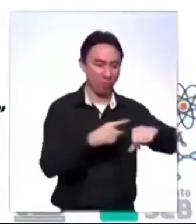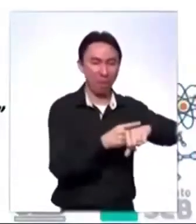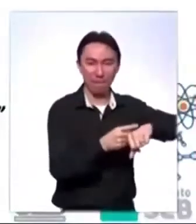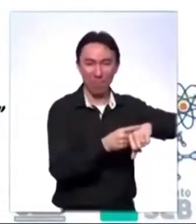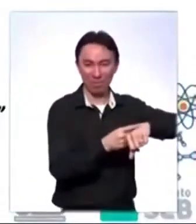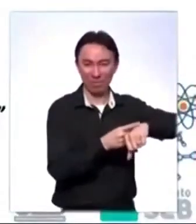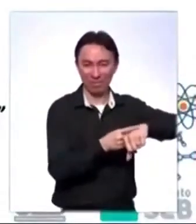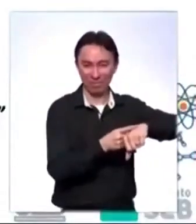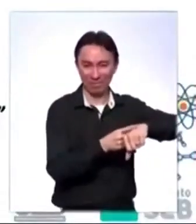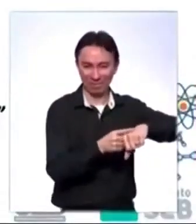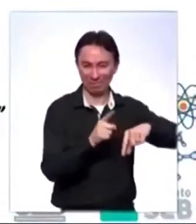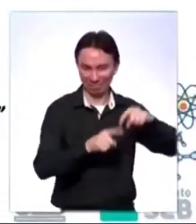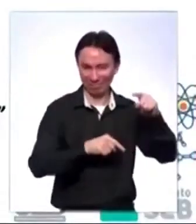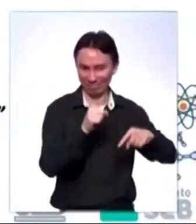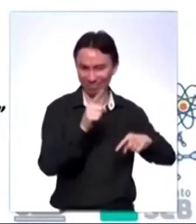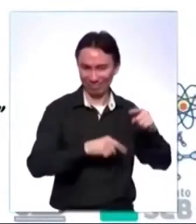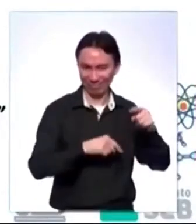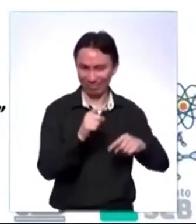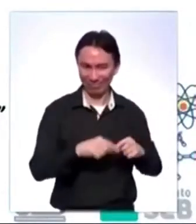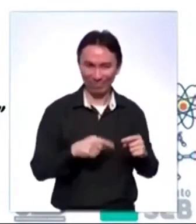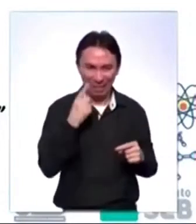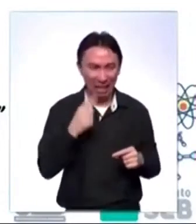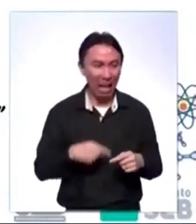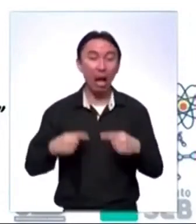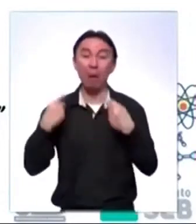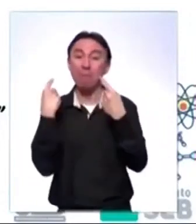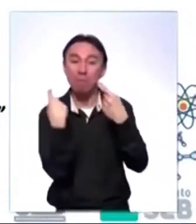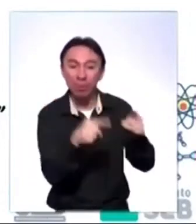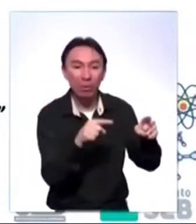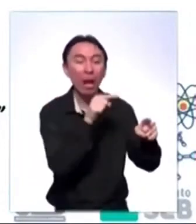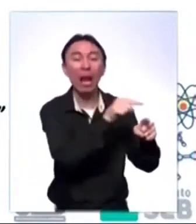Sempre vai atacar a burguesia, sobretudo na sexualidade.